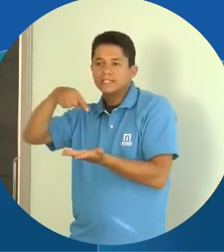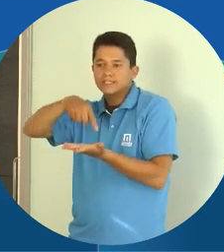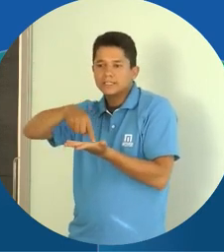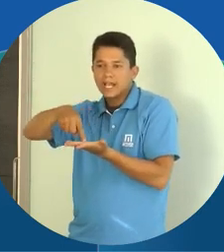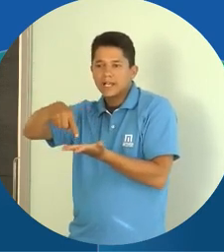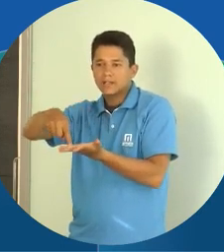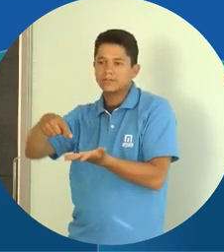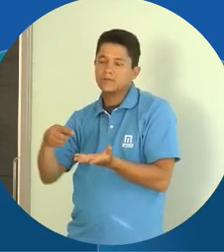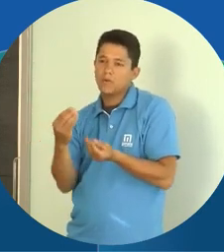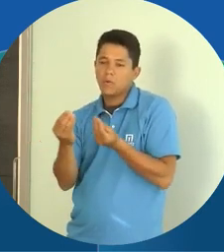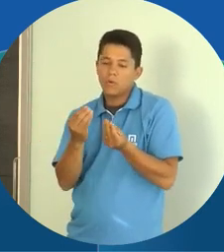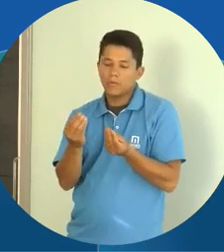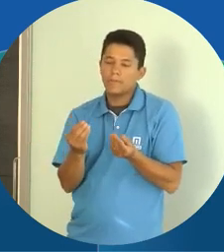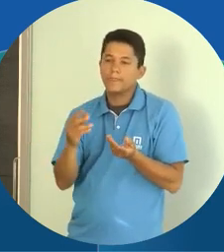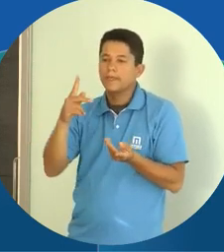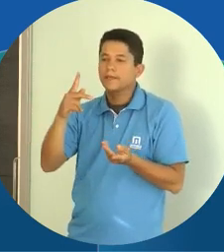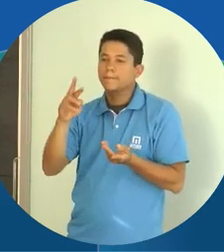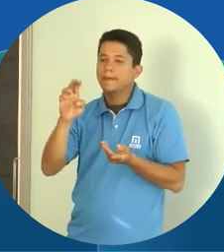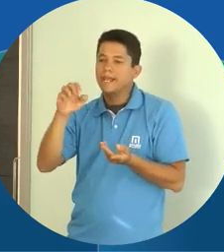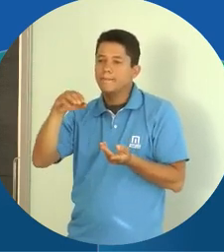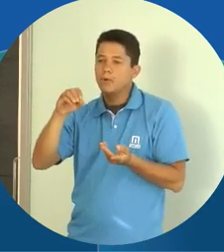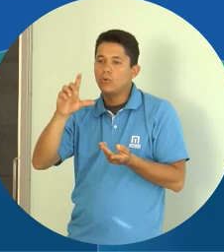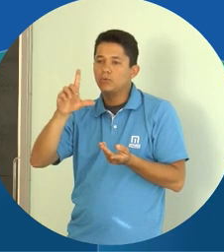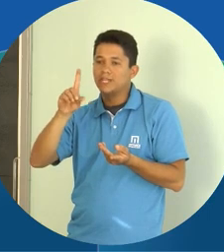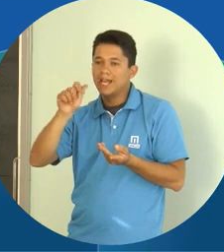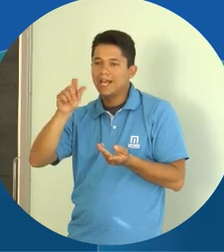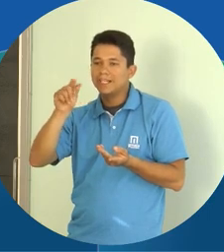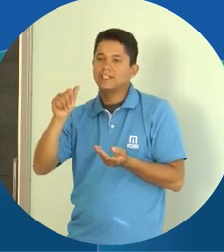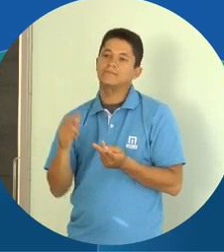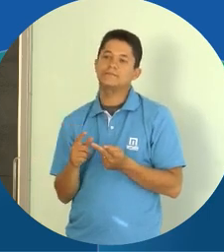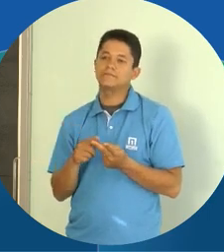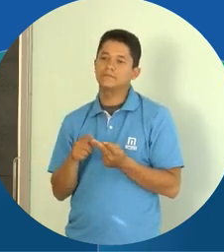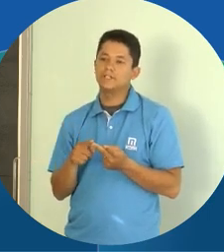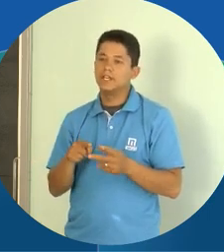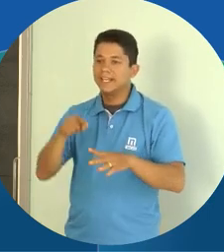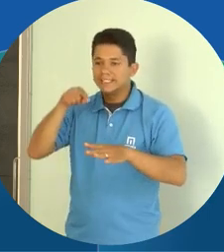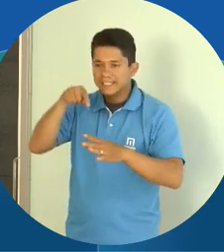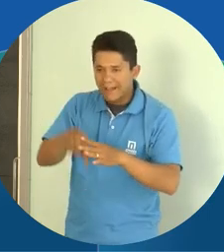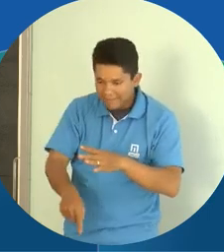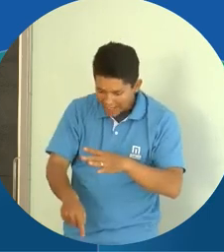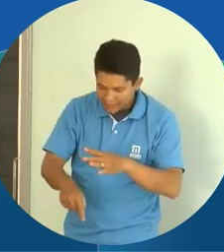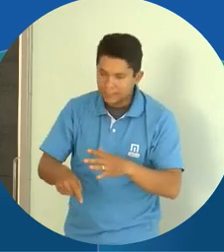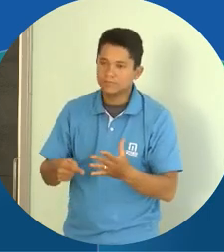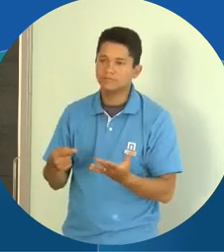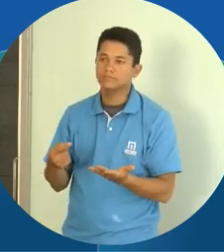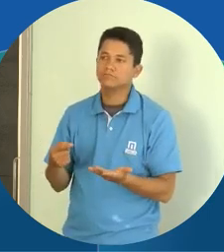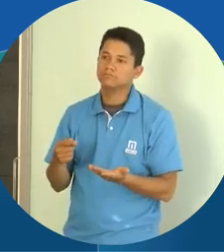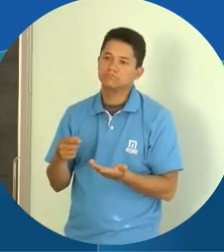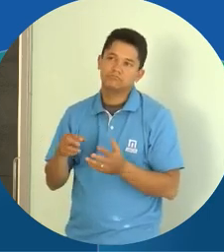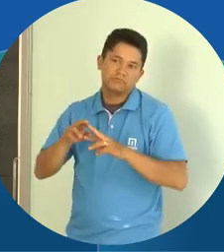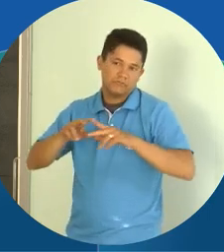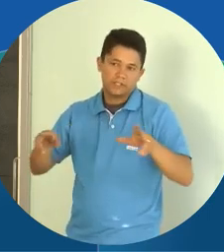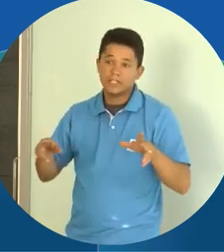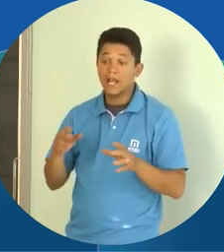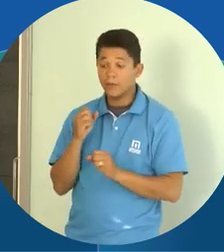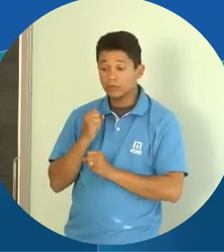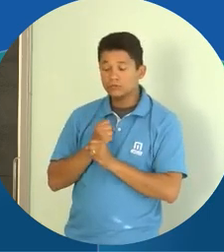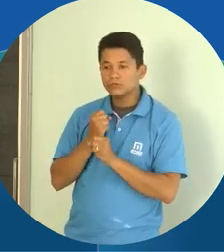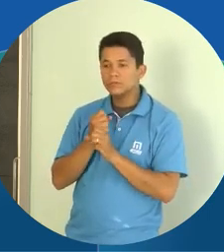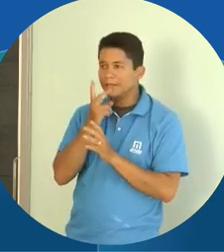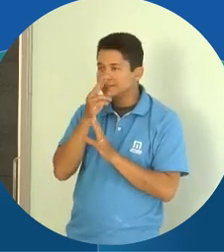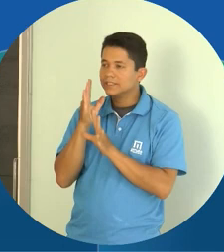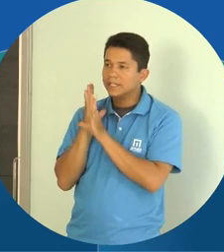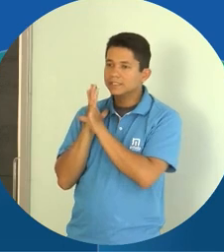pré-moldada, escavada. Então, foi se construindo uma história e uma utilização ao longo dos